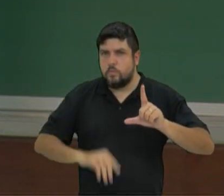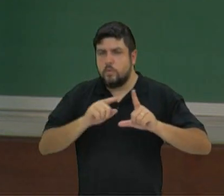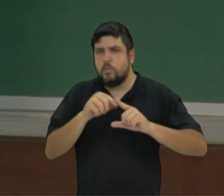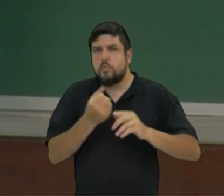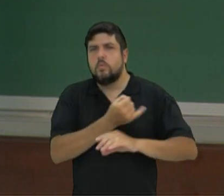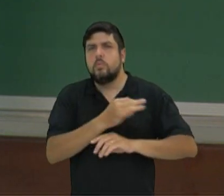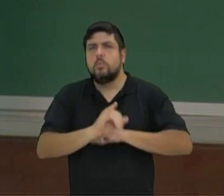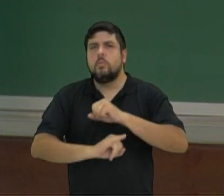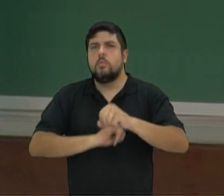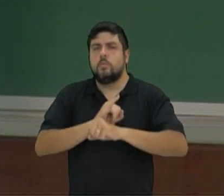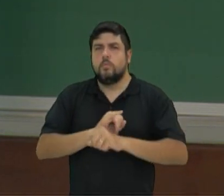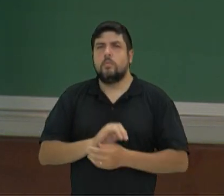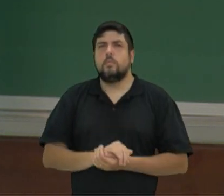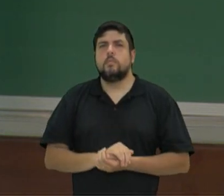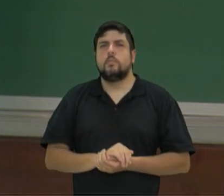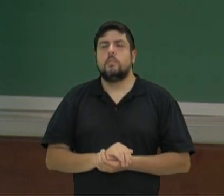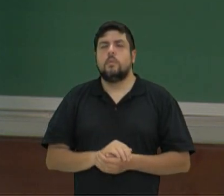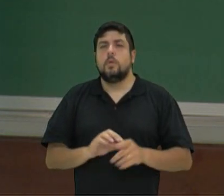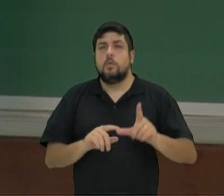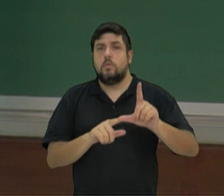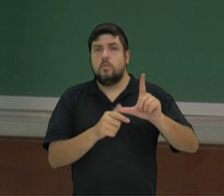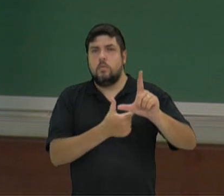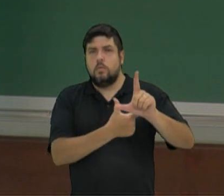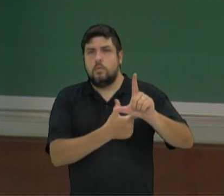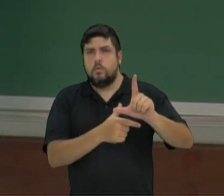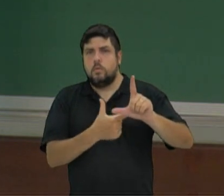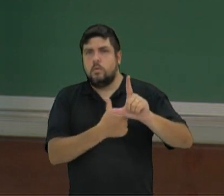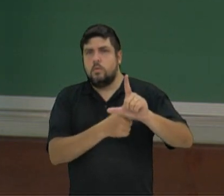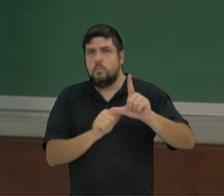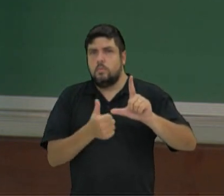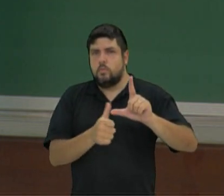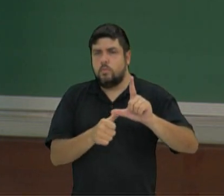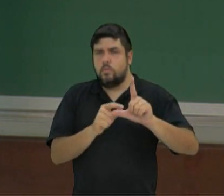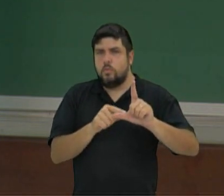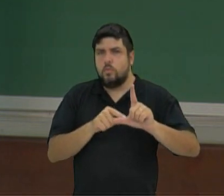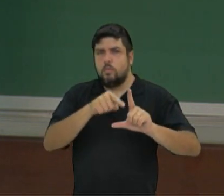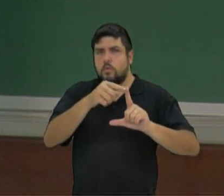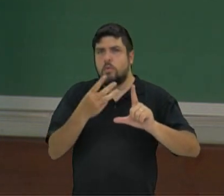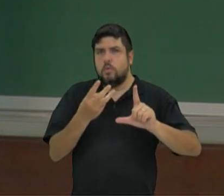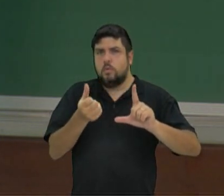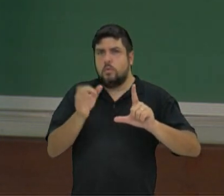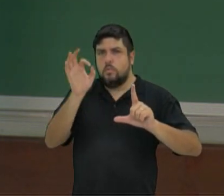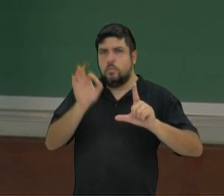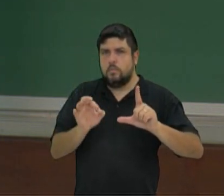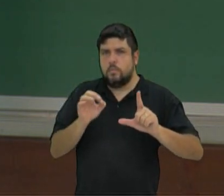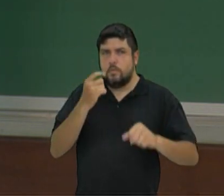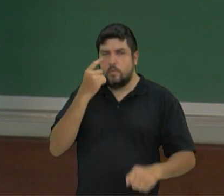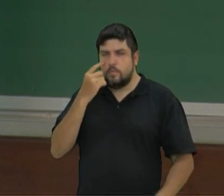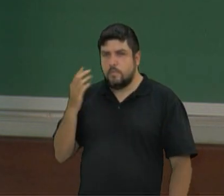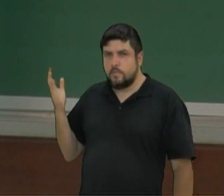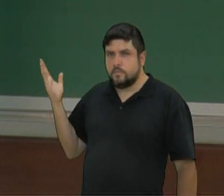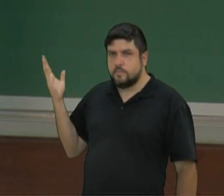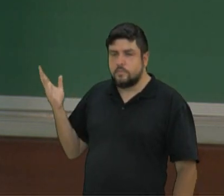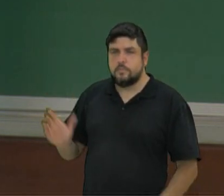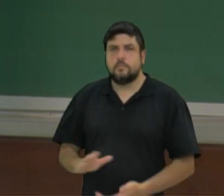internet. Então, no 2011, quanto é que foi? 36%. Então, aqui eu